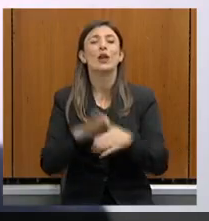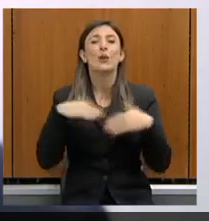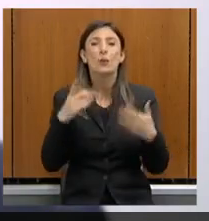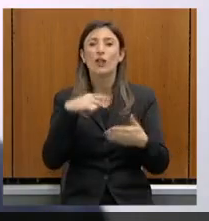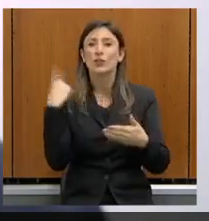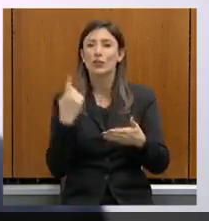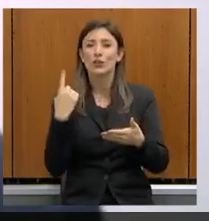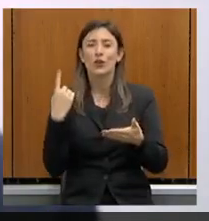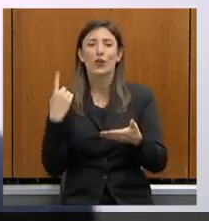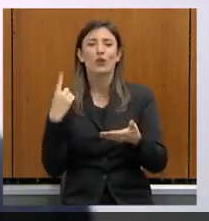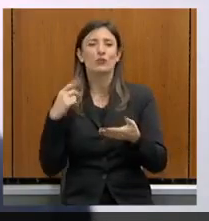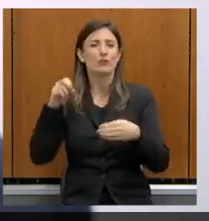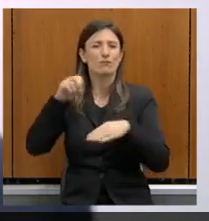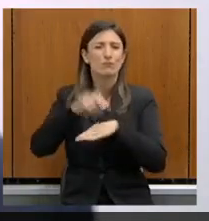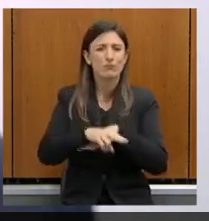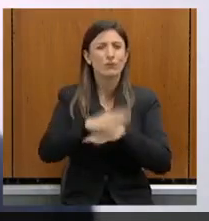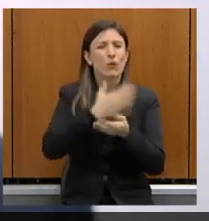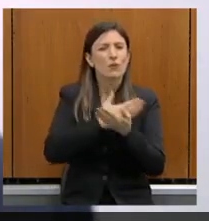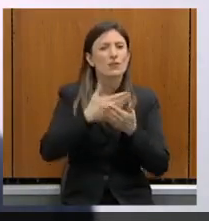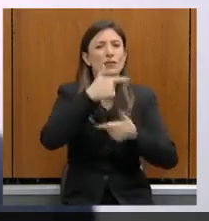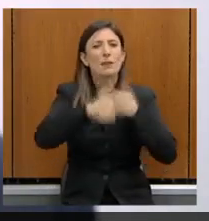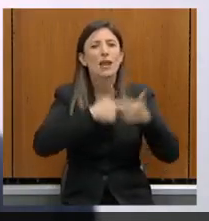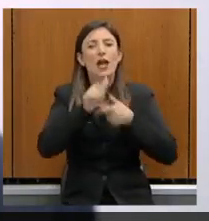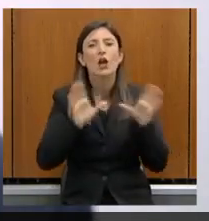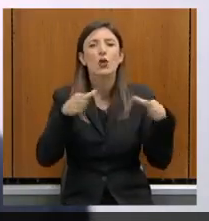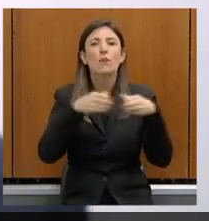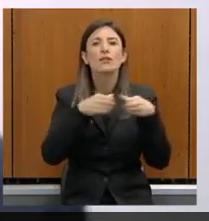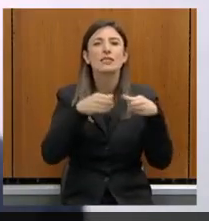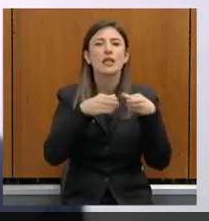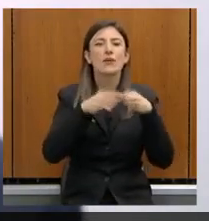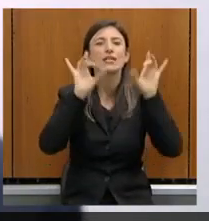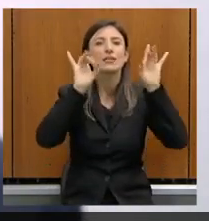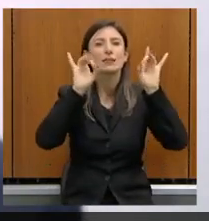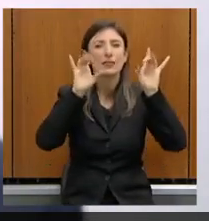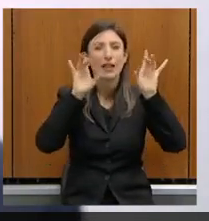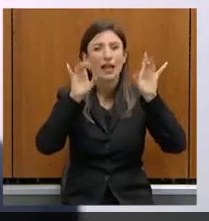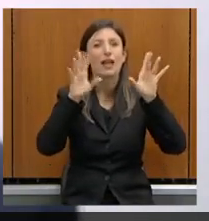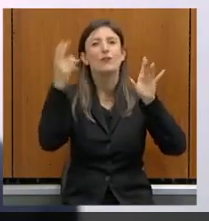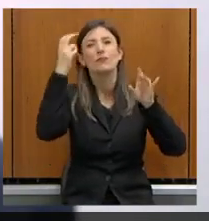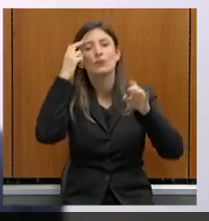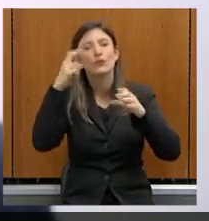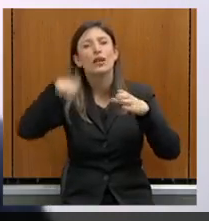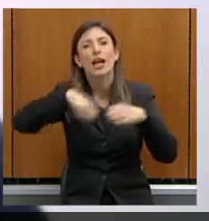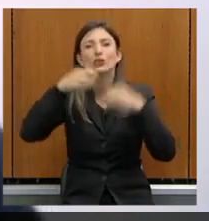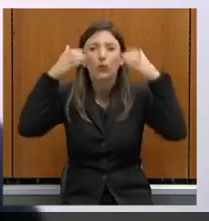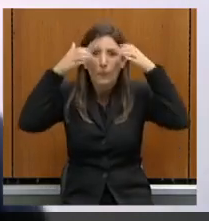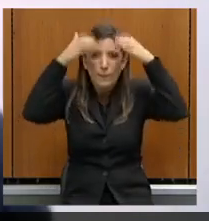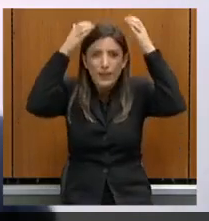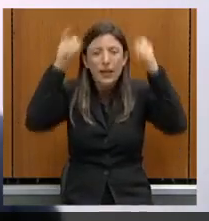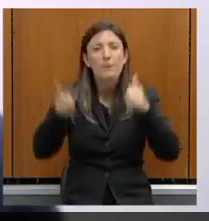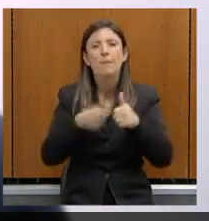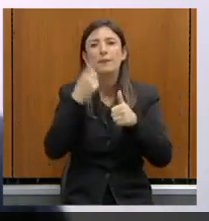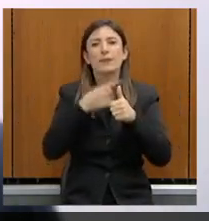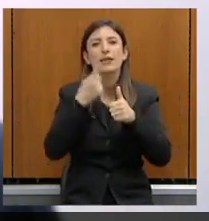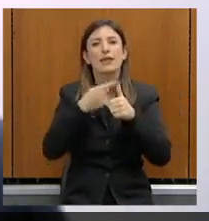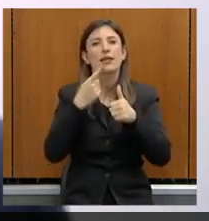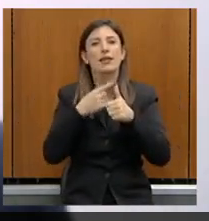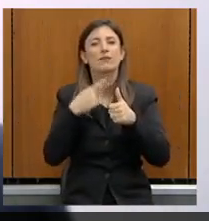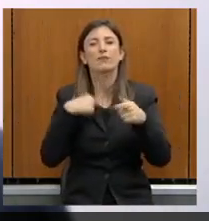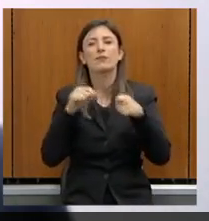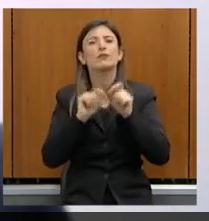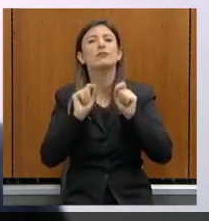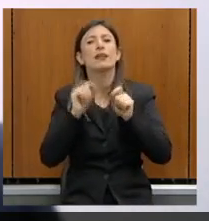Comissão Extraordinária de Turismo e Gastronomia, a primeira coisa que nós fizemos foi entrar em contato justamente com o